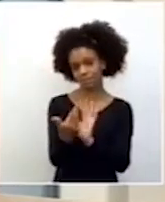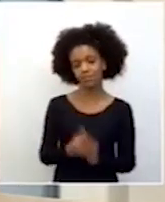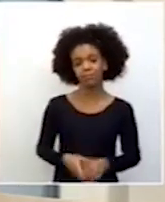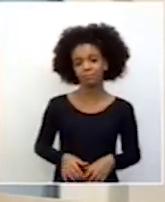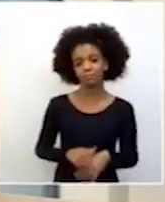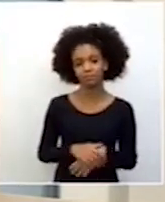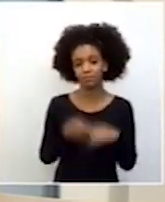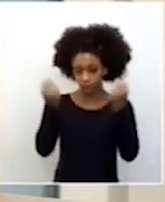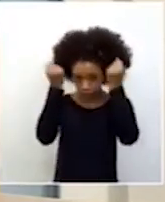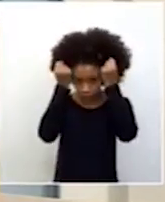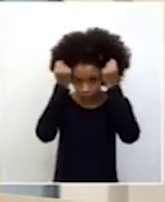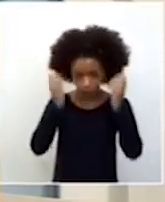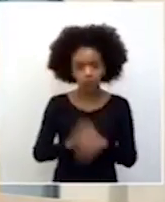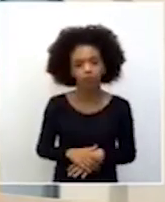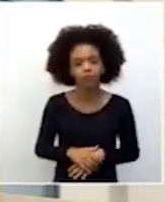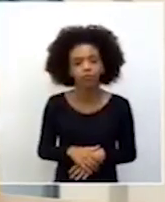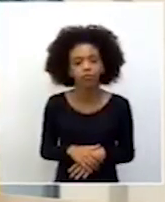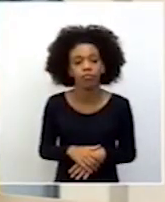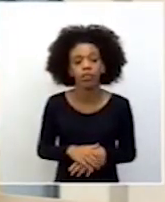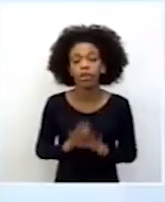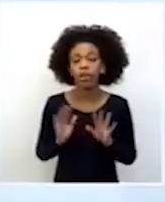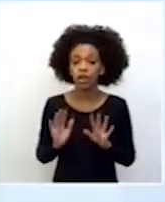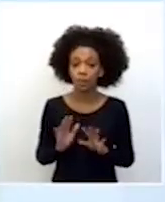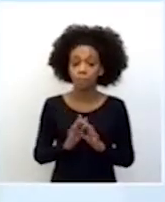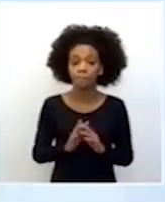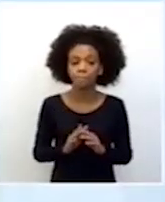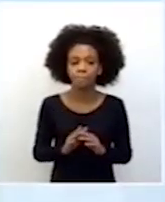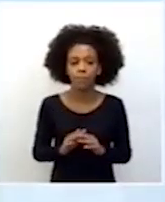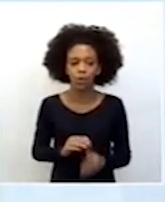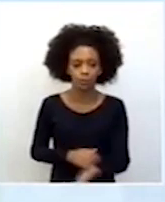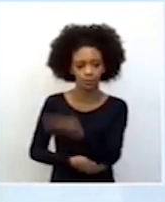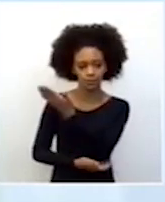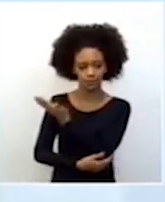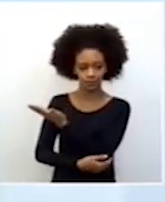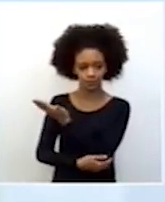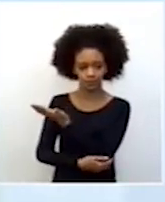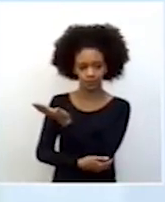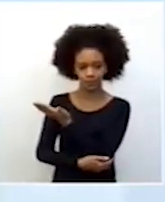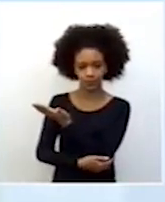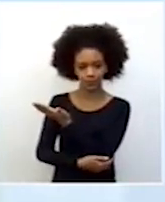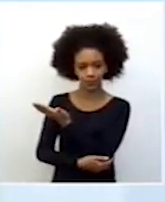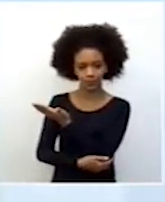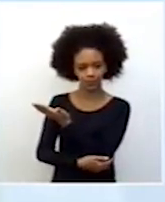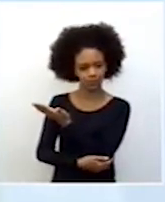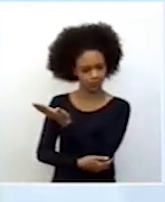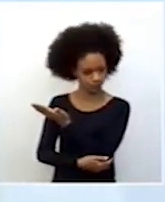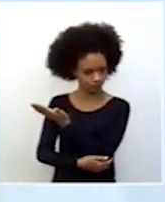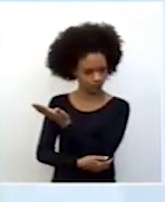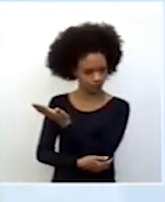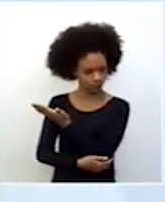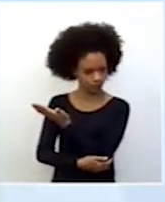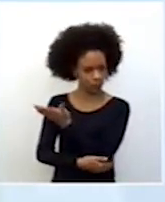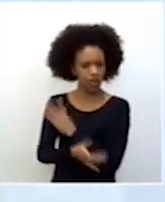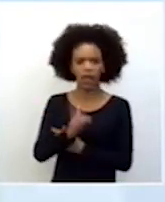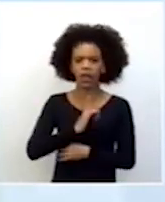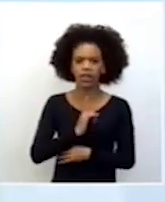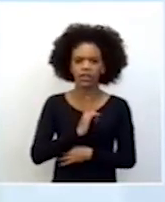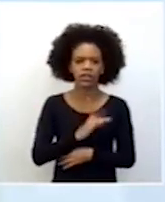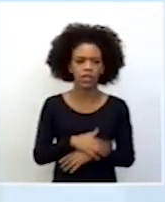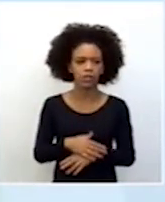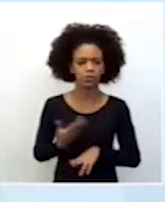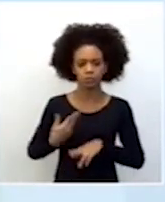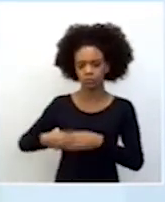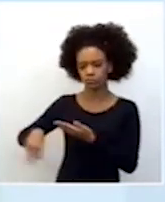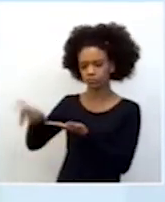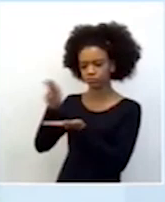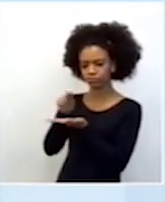quando eu tenho isso. A última charge aí pra gente, presta atenção, a gente tem um divã à